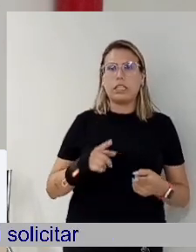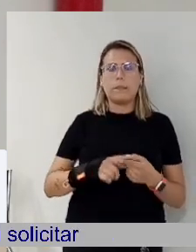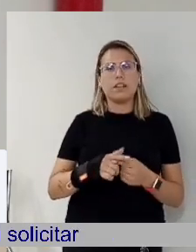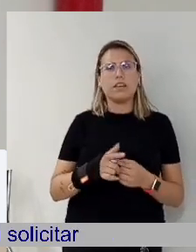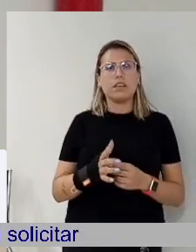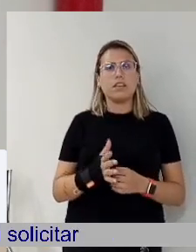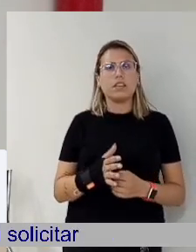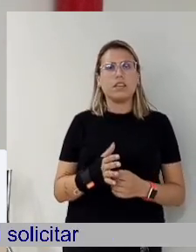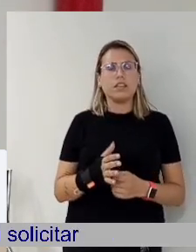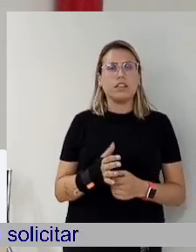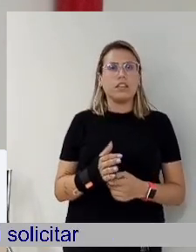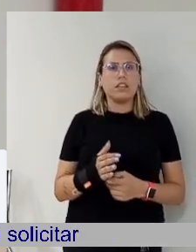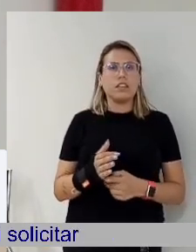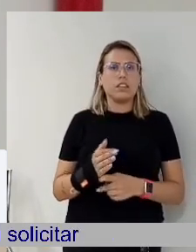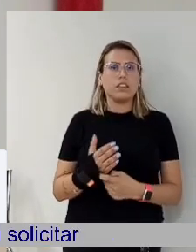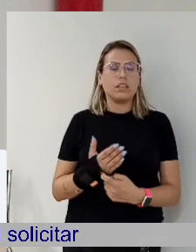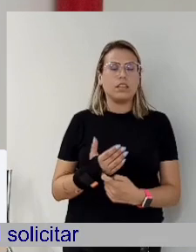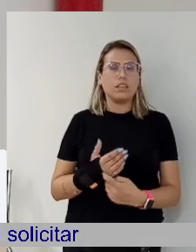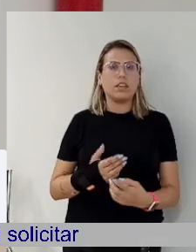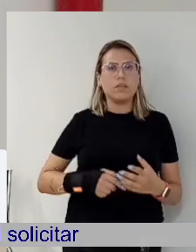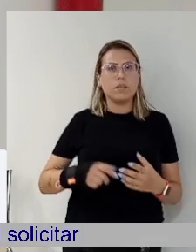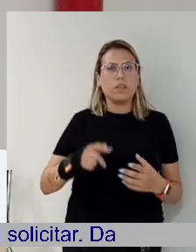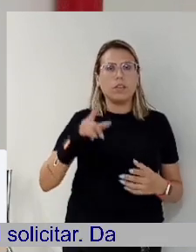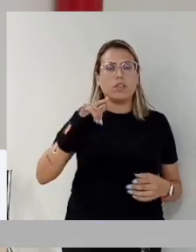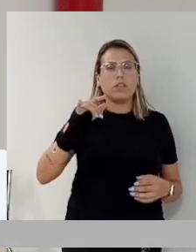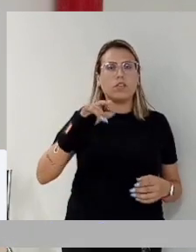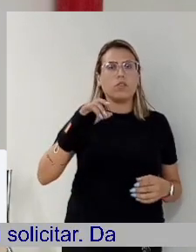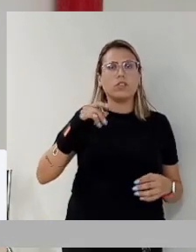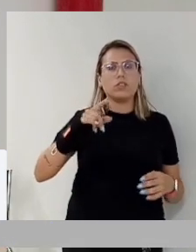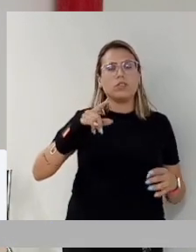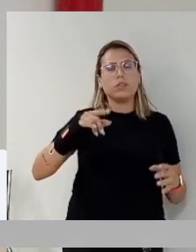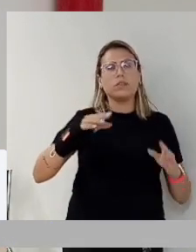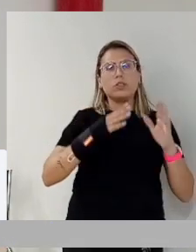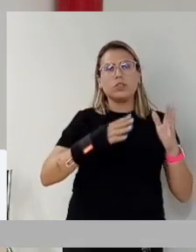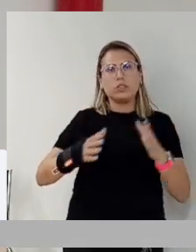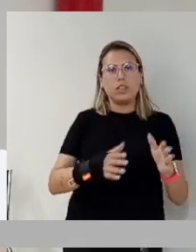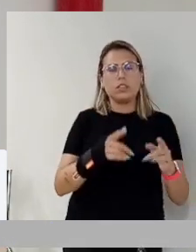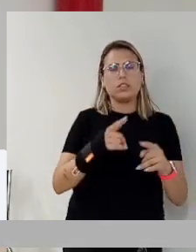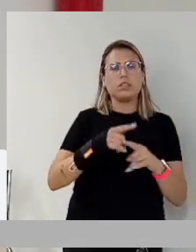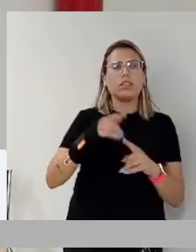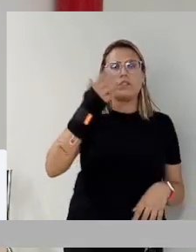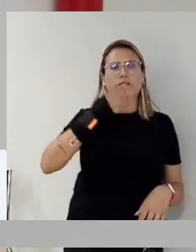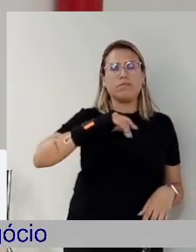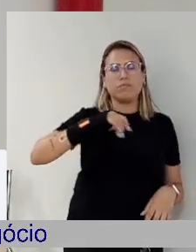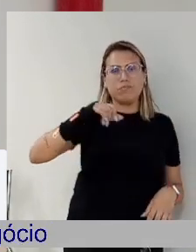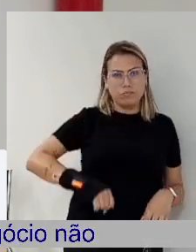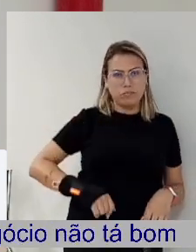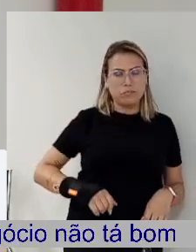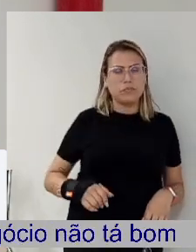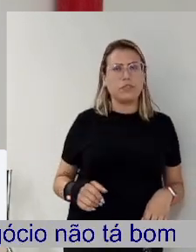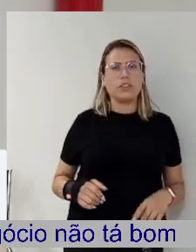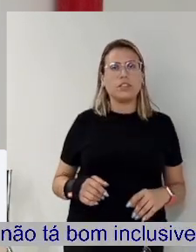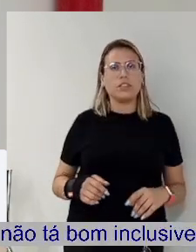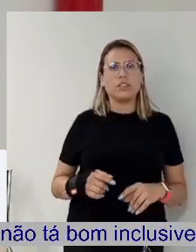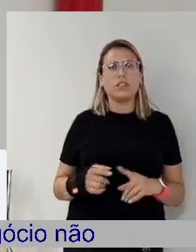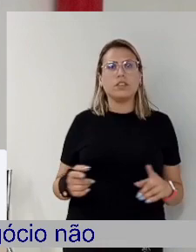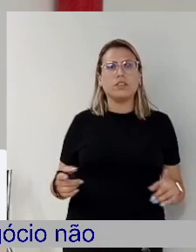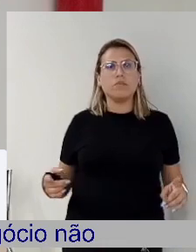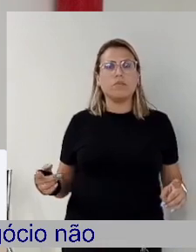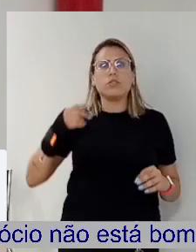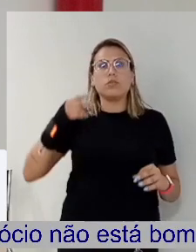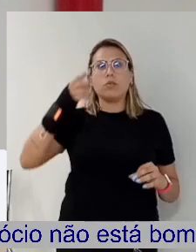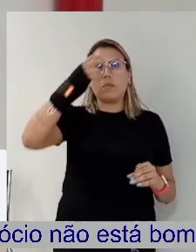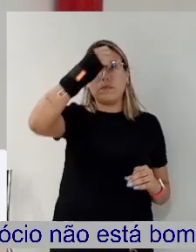realmente empurrar mais Aquele lixo limpar da estrada certo mas tá feio viu o negócio não tá bom não inclusive o prefeito Se